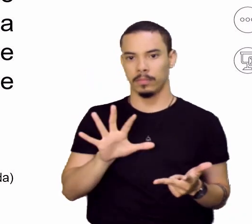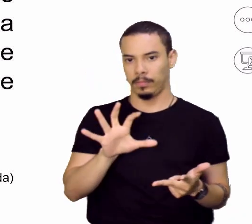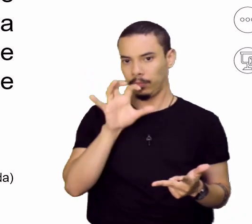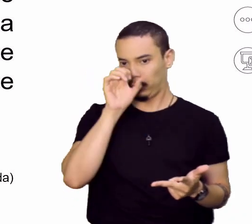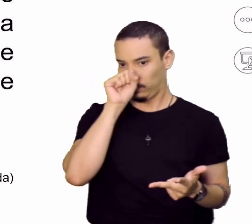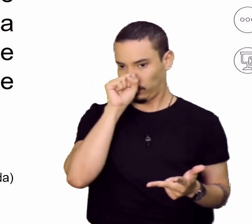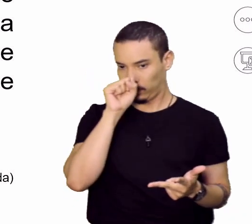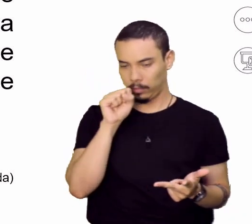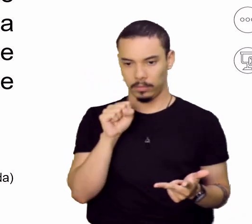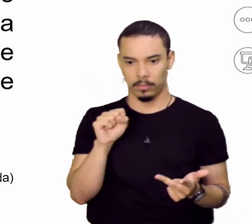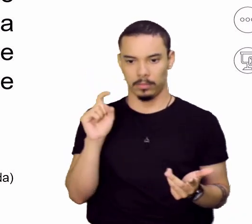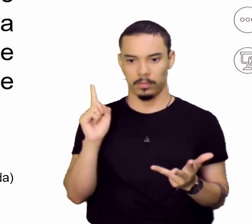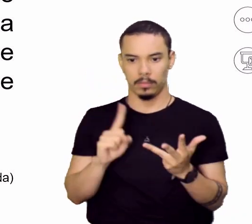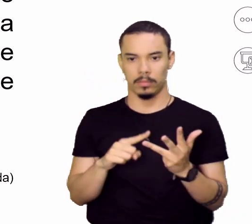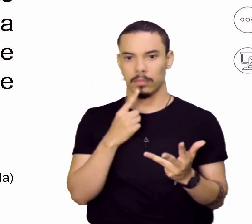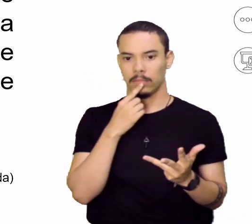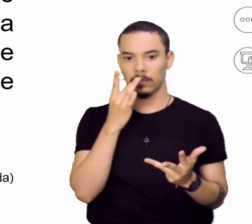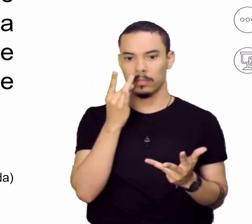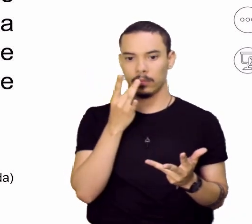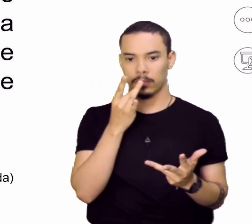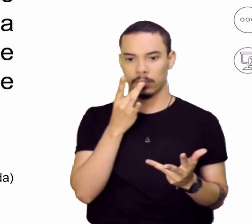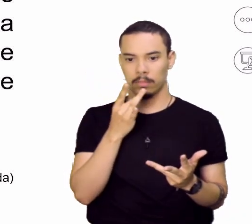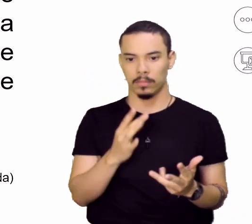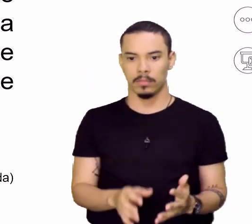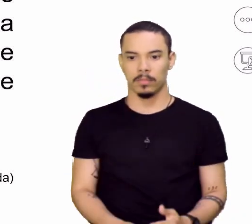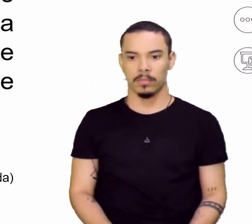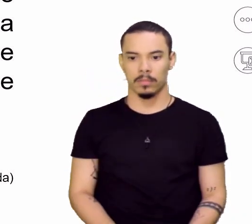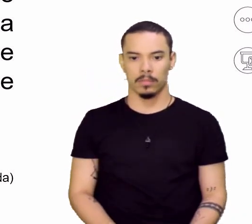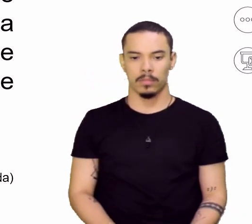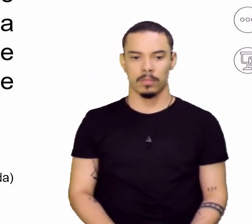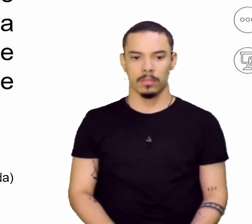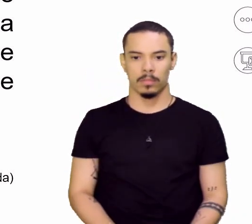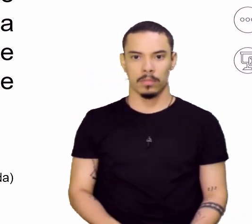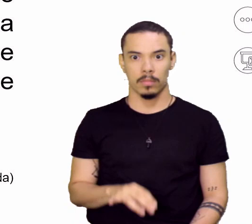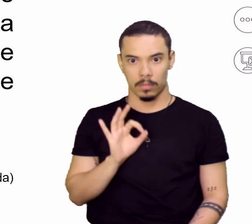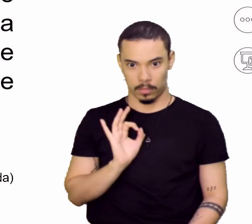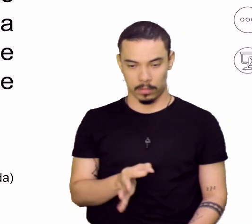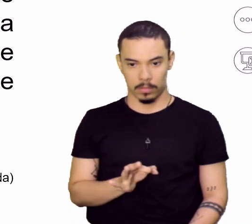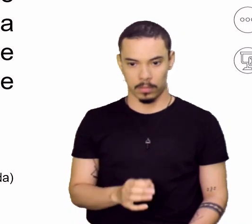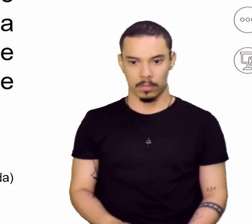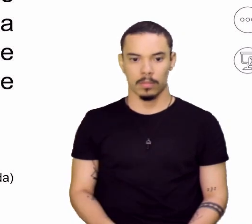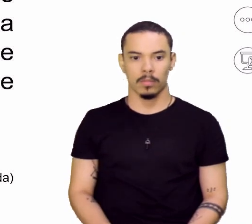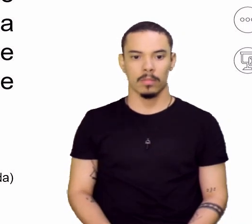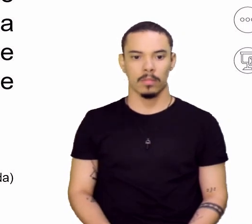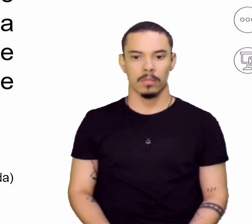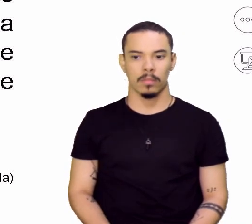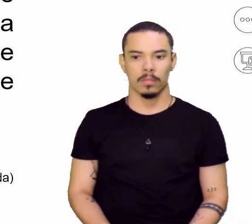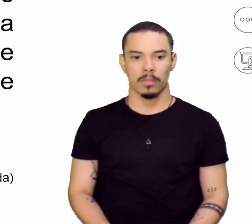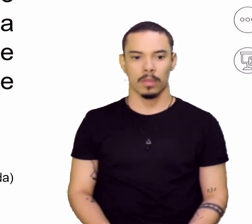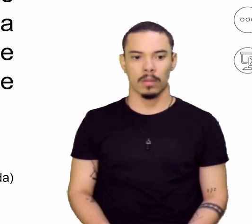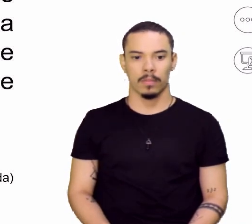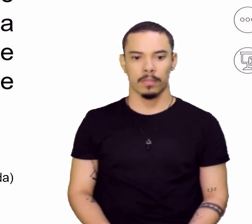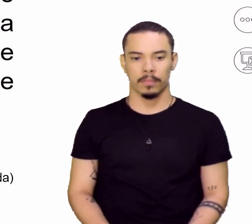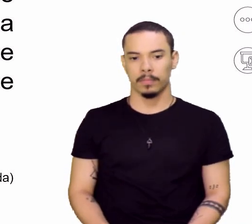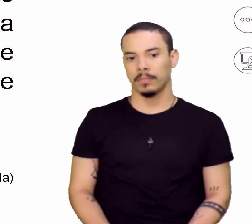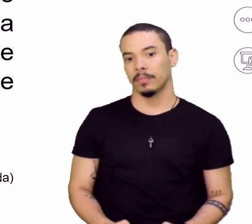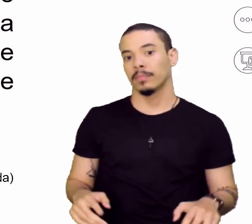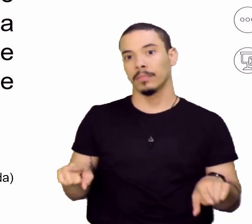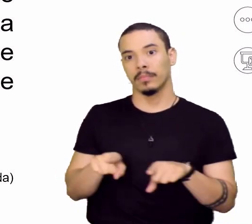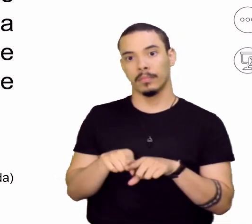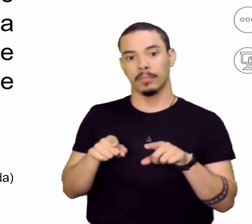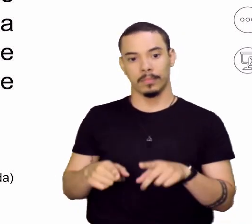olfato, paladar. Aos sentidos do ser humano, certo? Embora percebesse pela